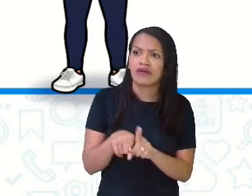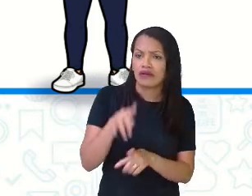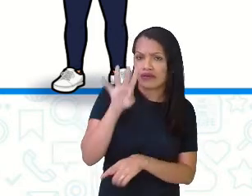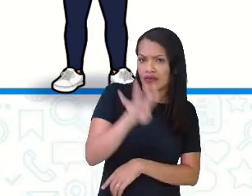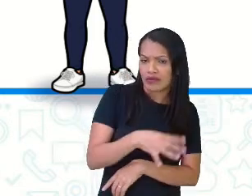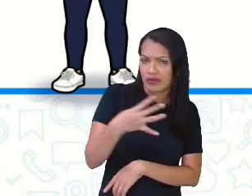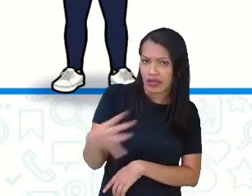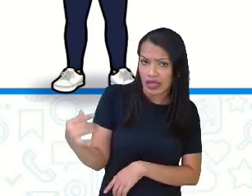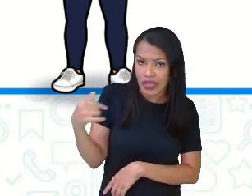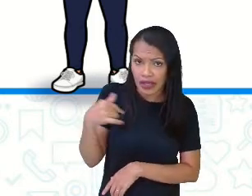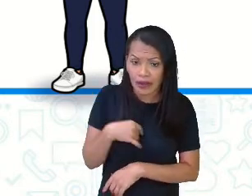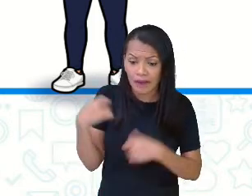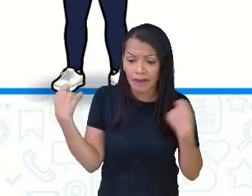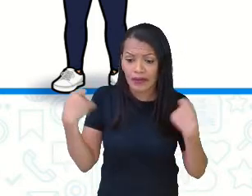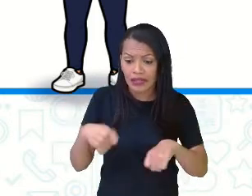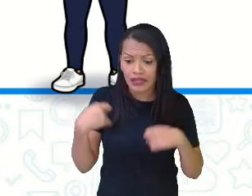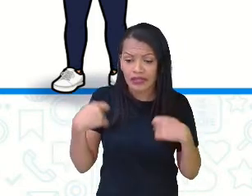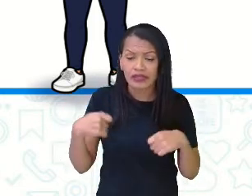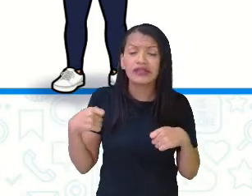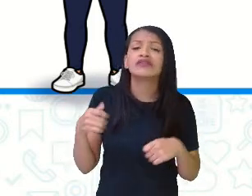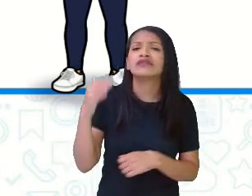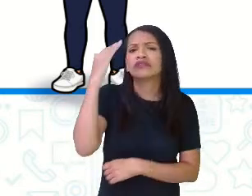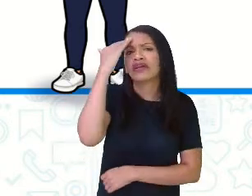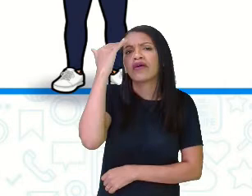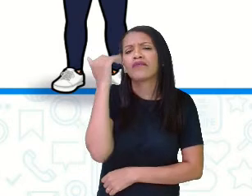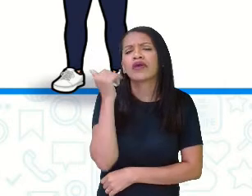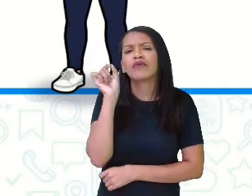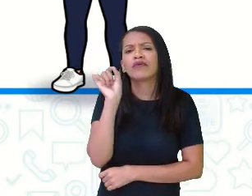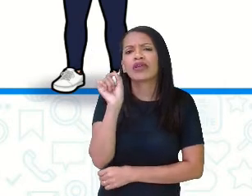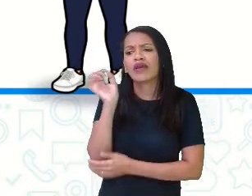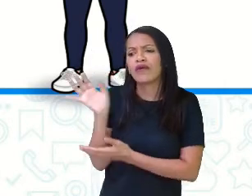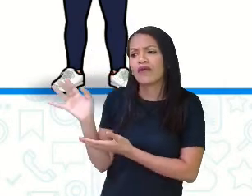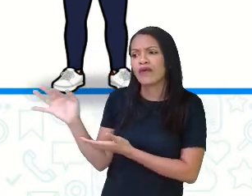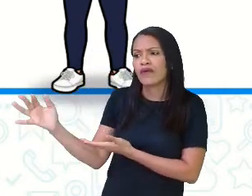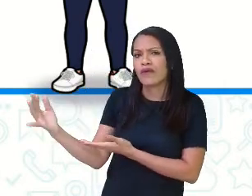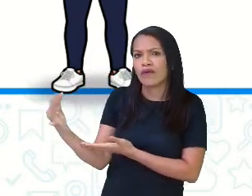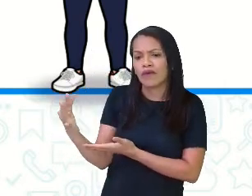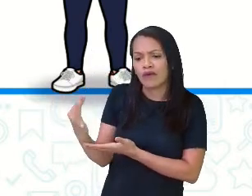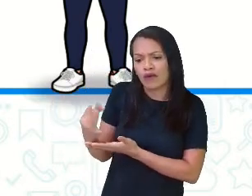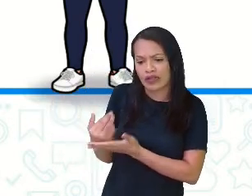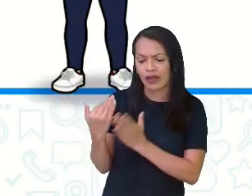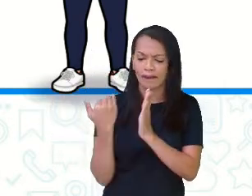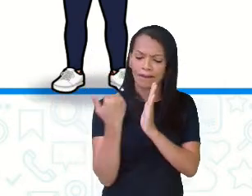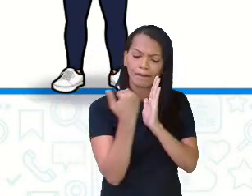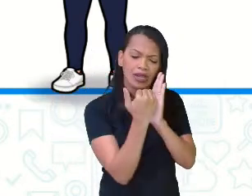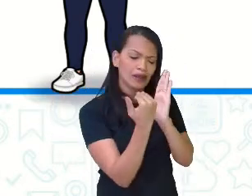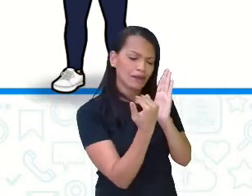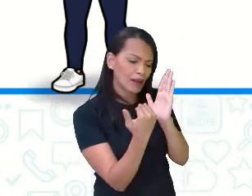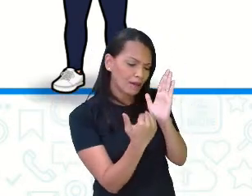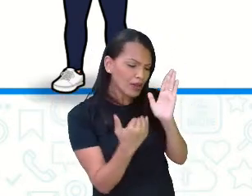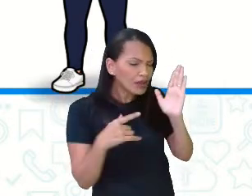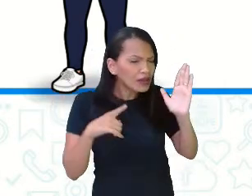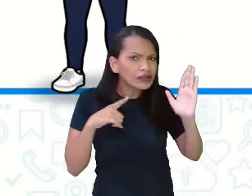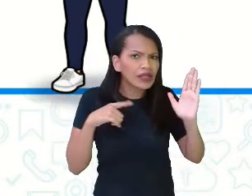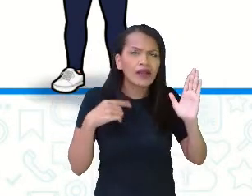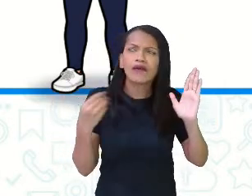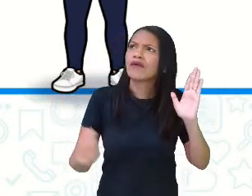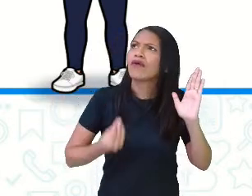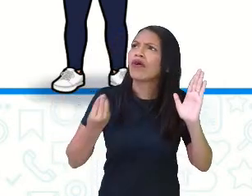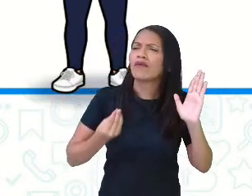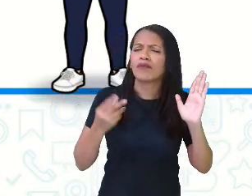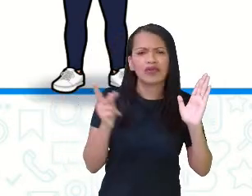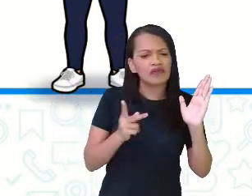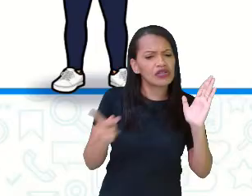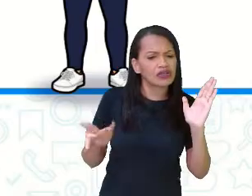eu preciso saber dos dados que ela vai conter. Como assim, professora? Eu tenho